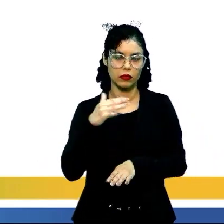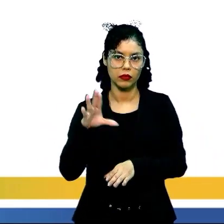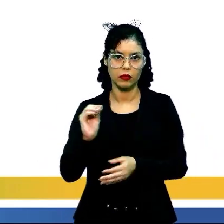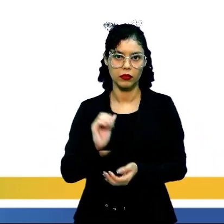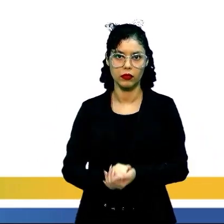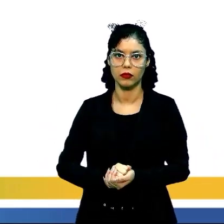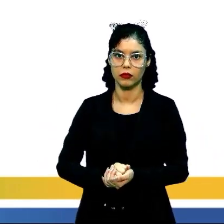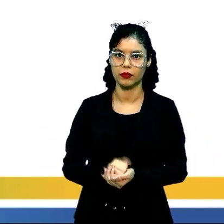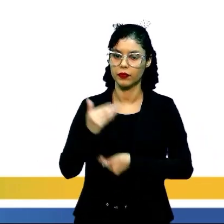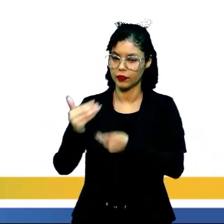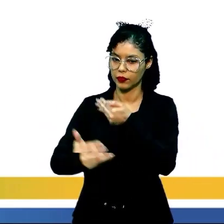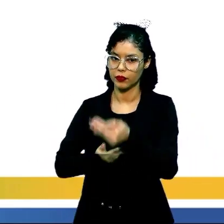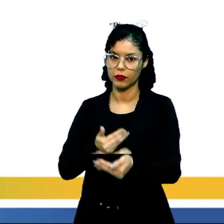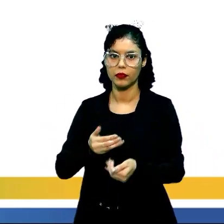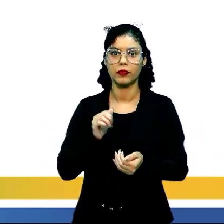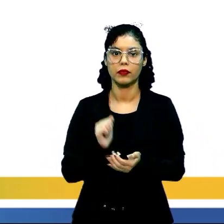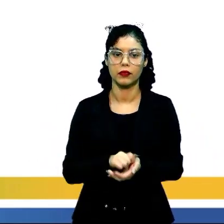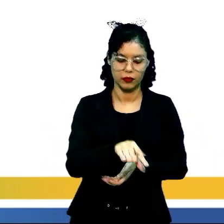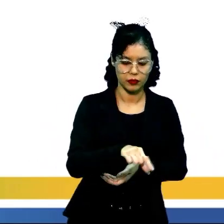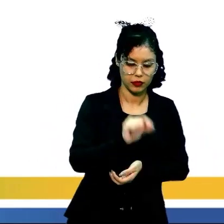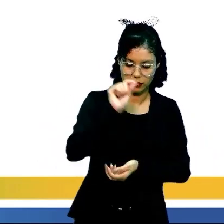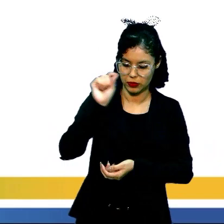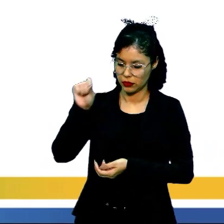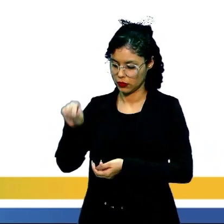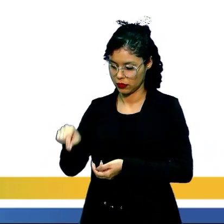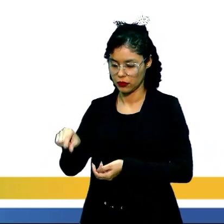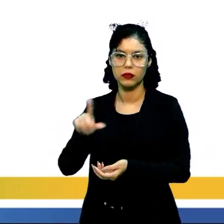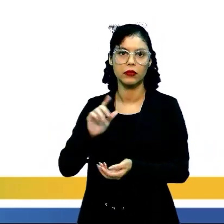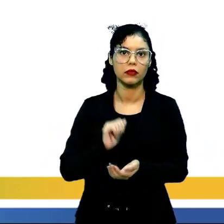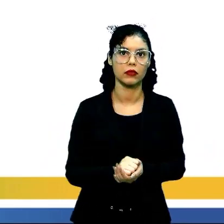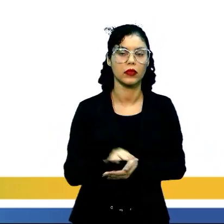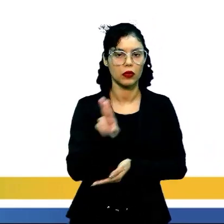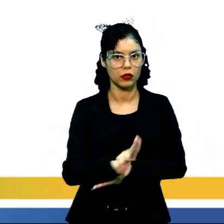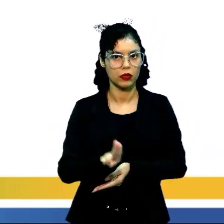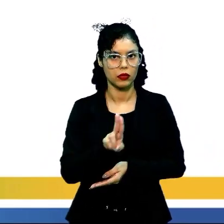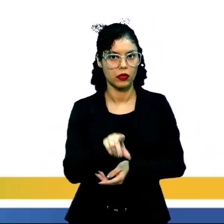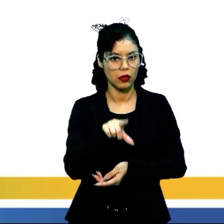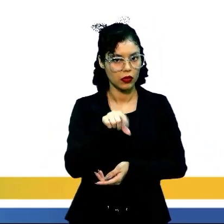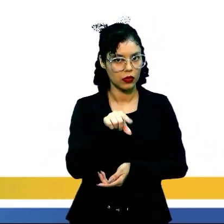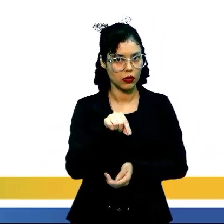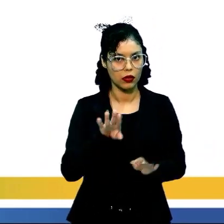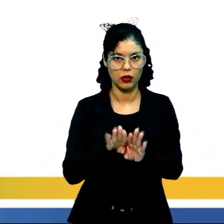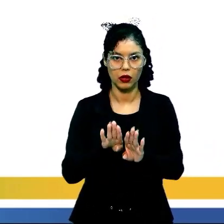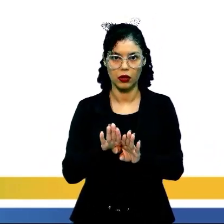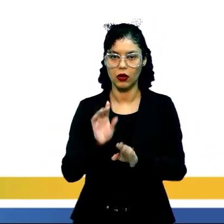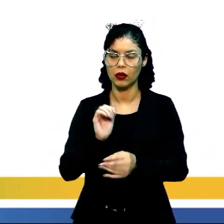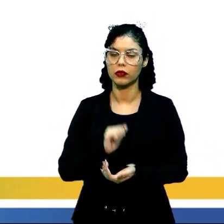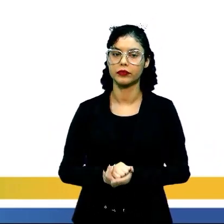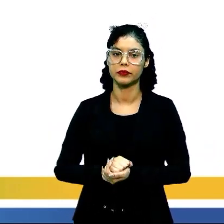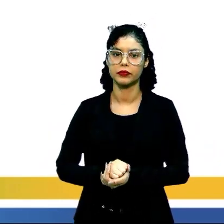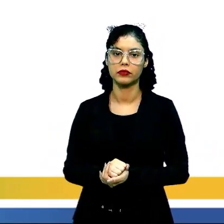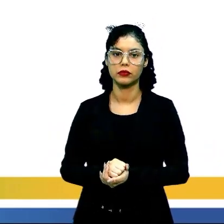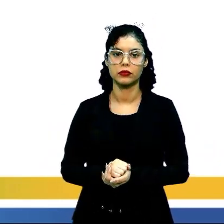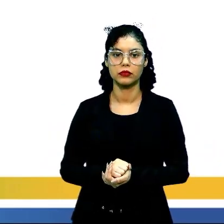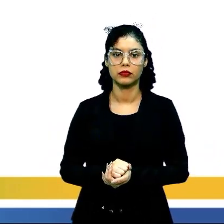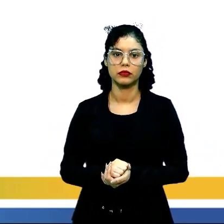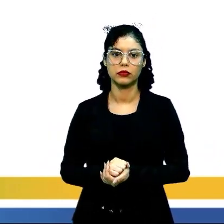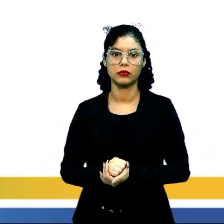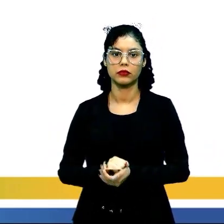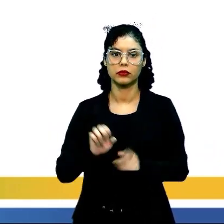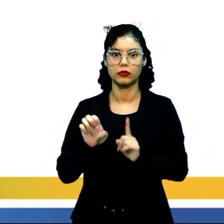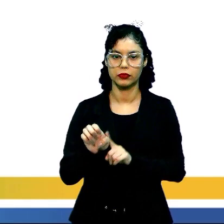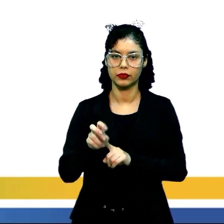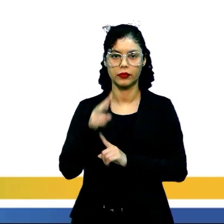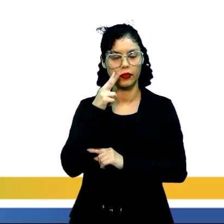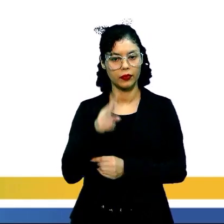fazer o processo de pinça, né? Pegar ali com a utilização de uma pinça ou com as pontas dos dedos. E a destilação é o que